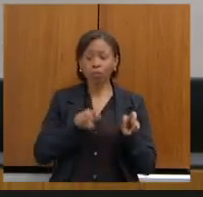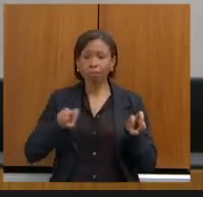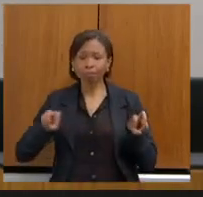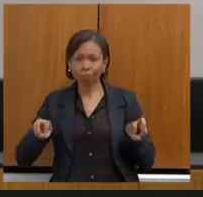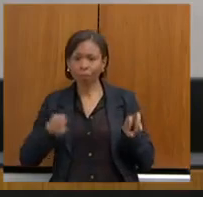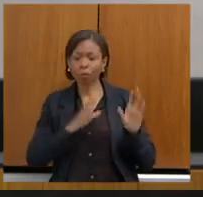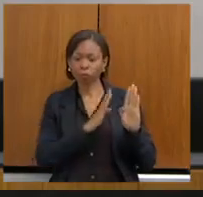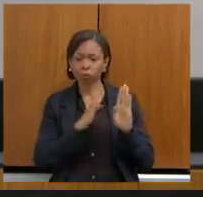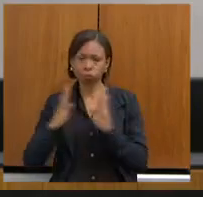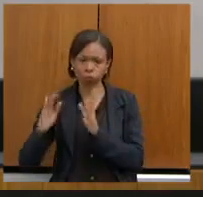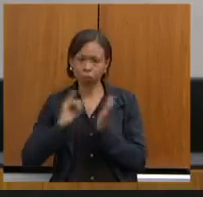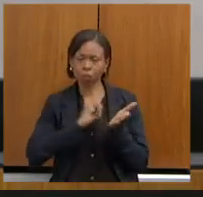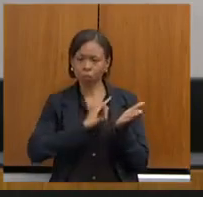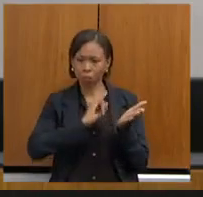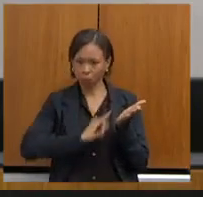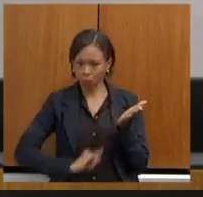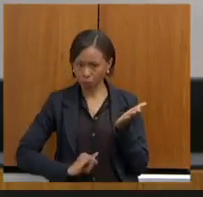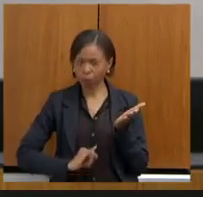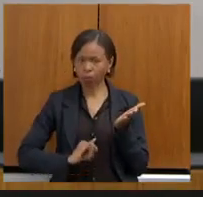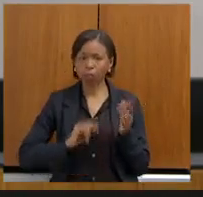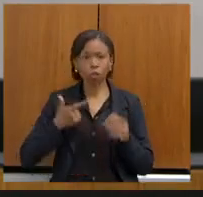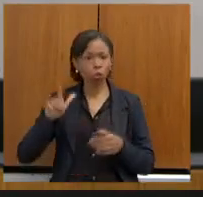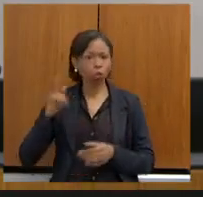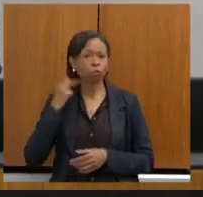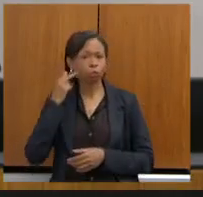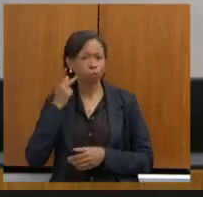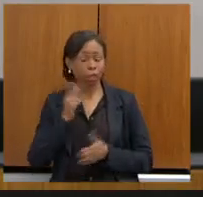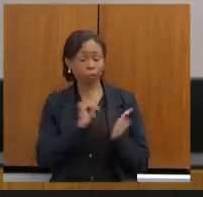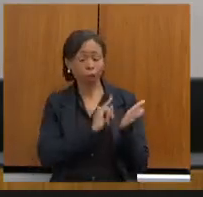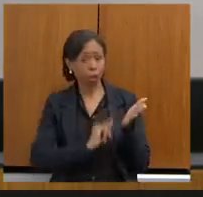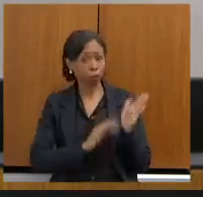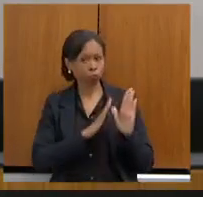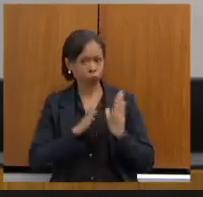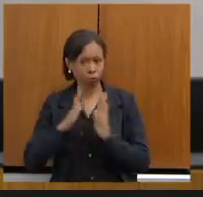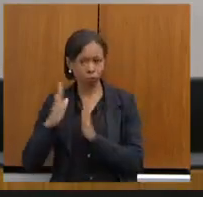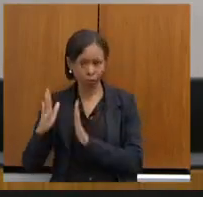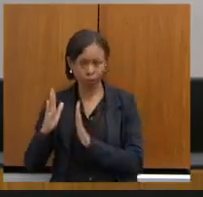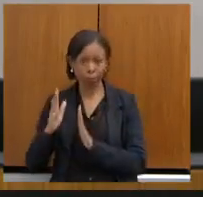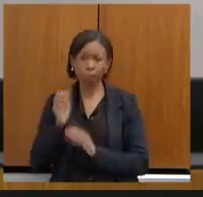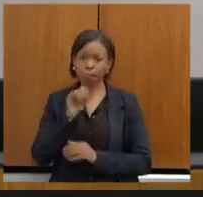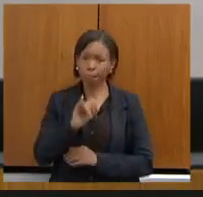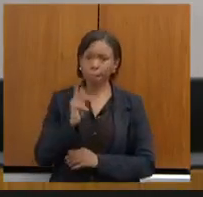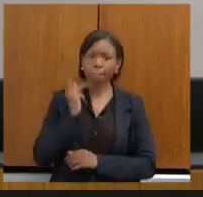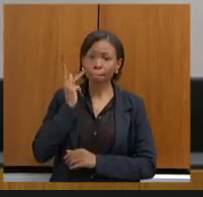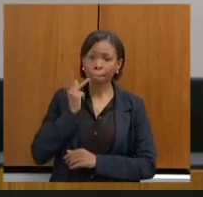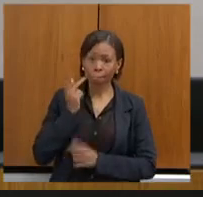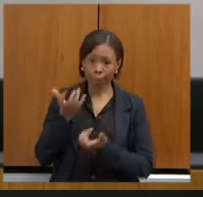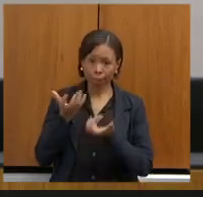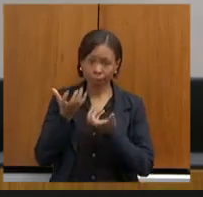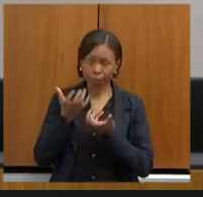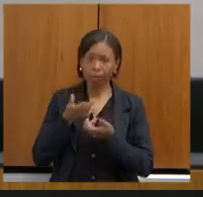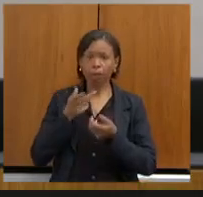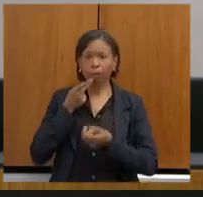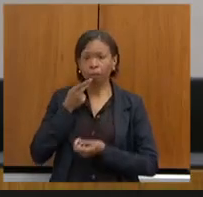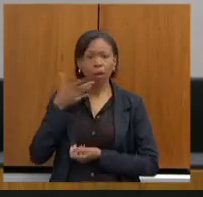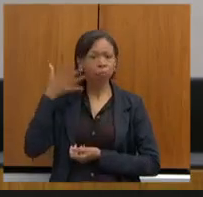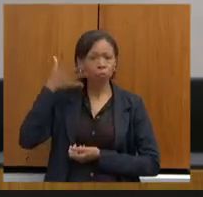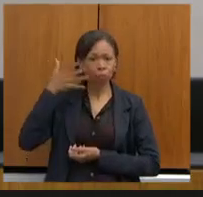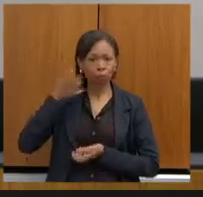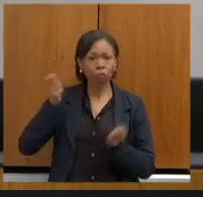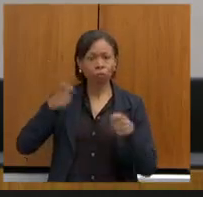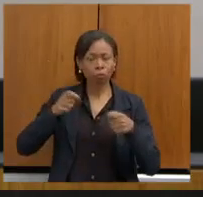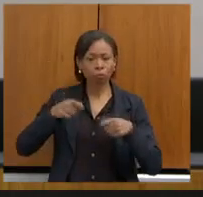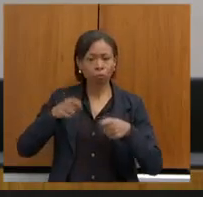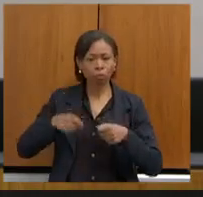políticas são demais parlamentares por ordem de inscrição e os parlamentares que desejarem fazer os a palavra pode se inscrever pessoalmente